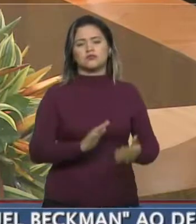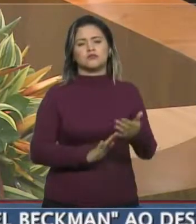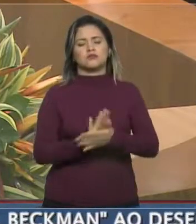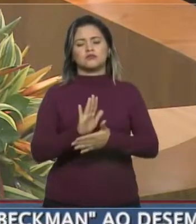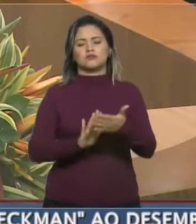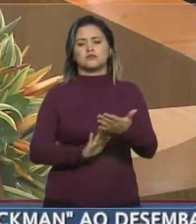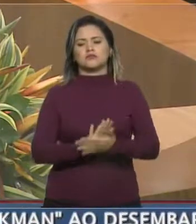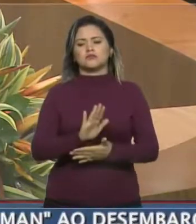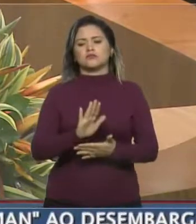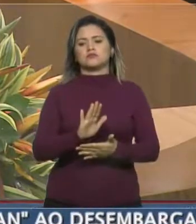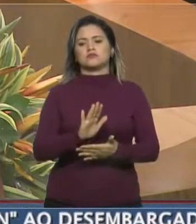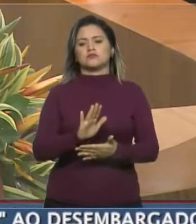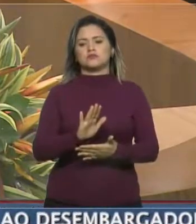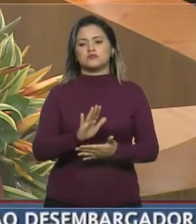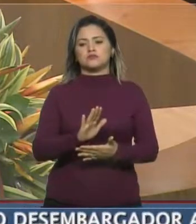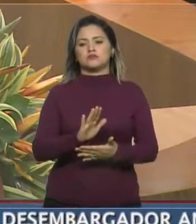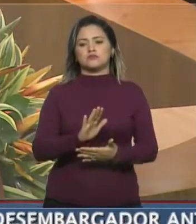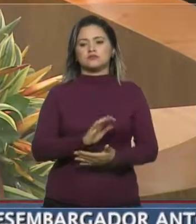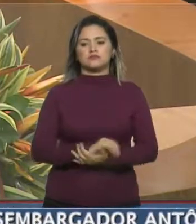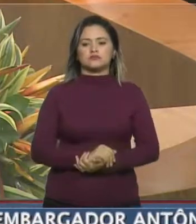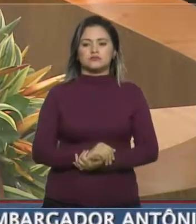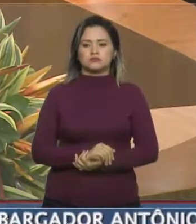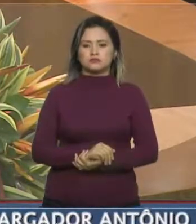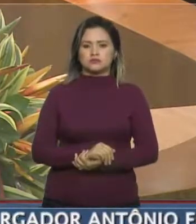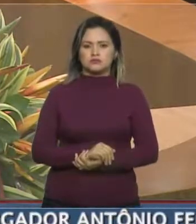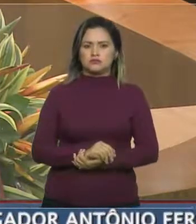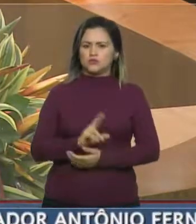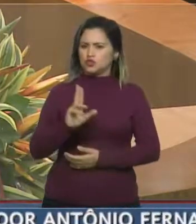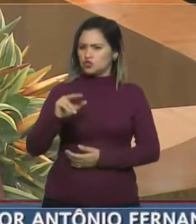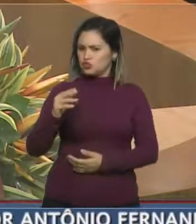e aí ficou, eu nunca dela fui comunicado.